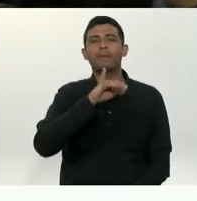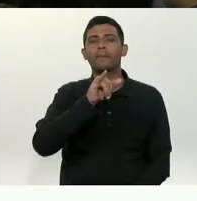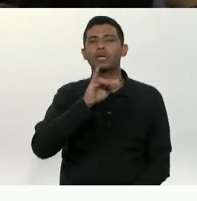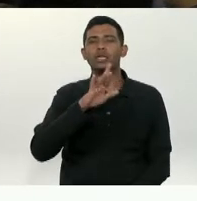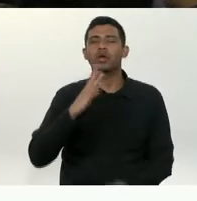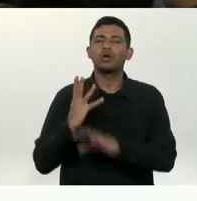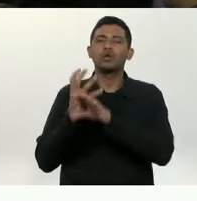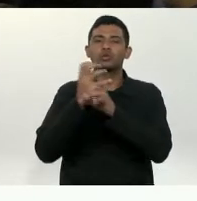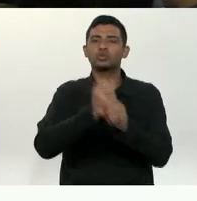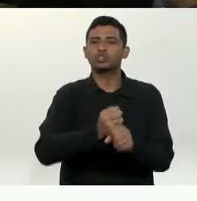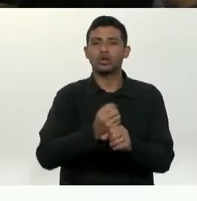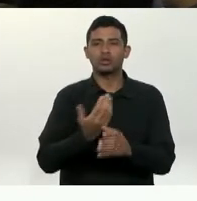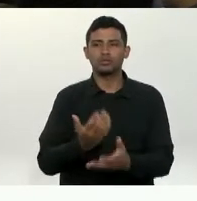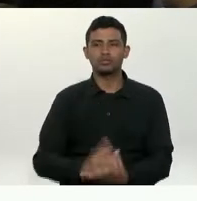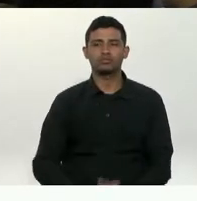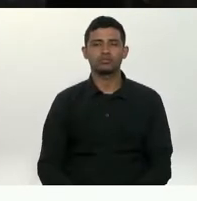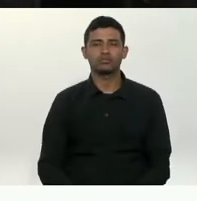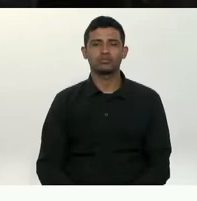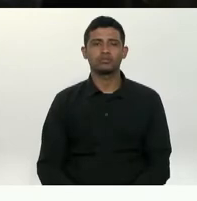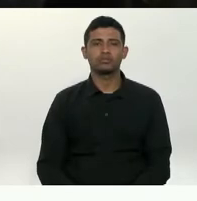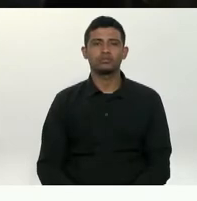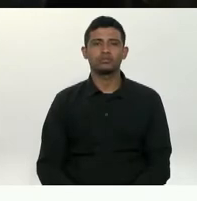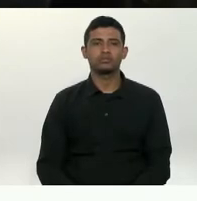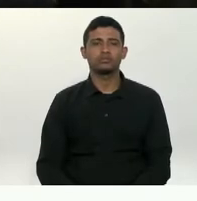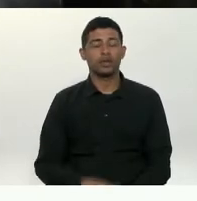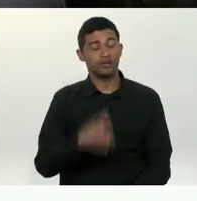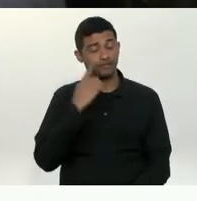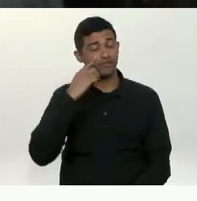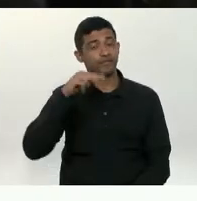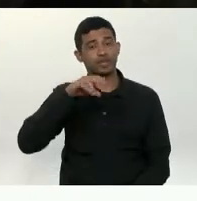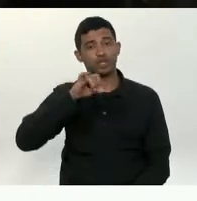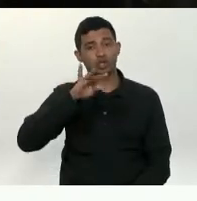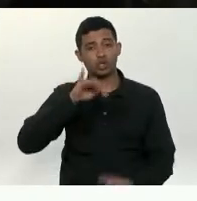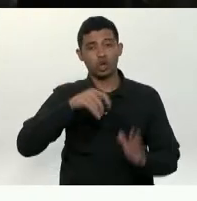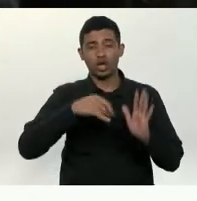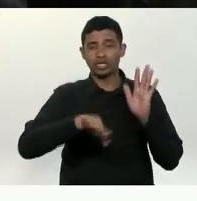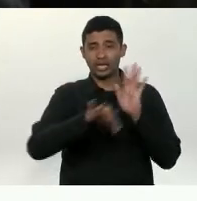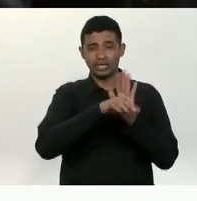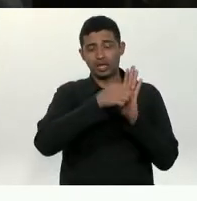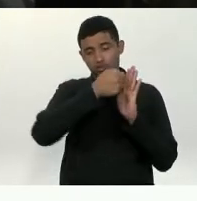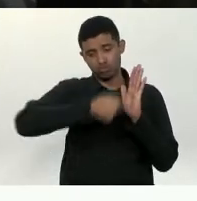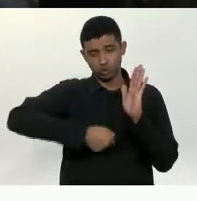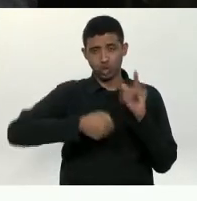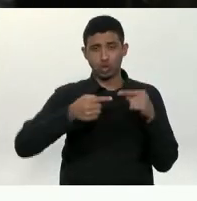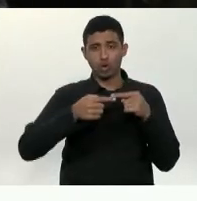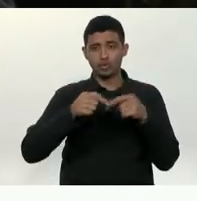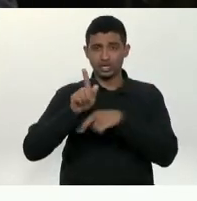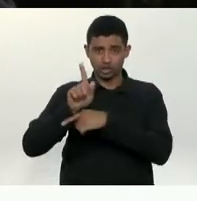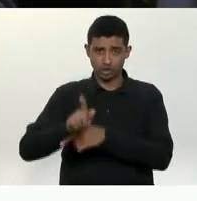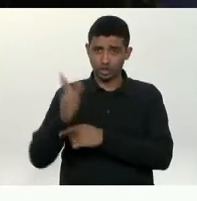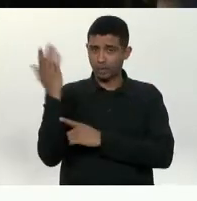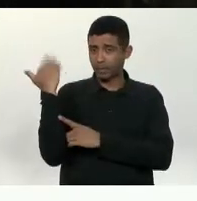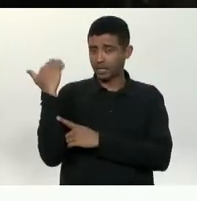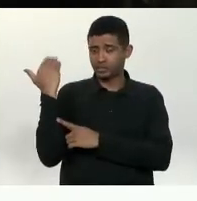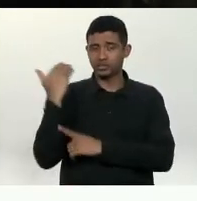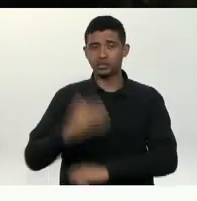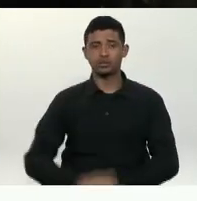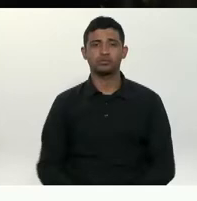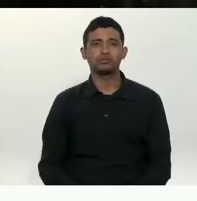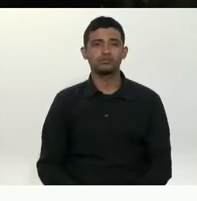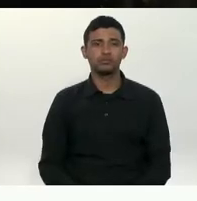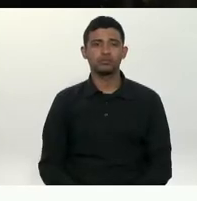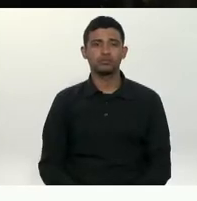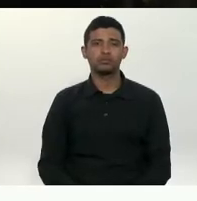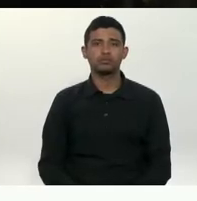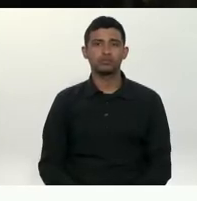e 100 e poucos milhões. Na verdade, essa nota técnica saiu da gestão anterior. Isso, da gestão anterior. Essas são as referências.